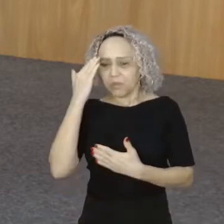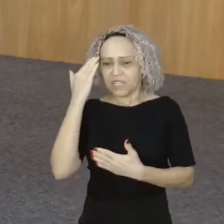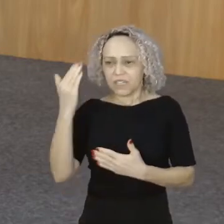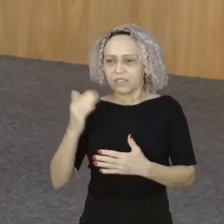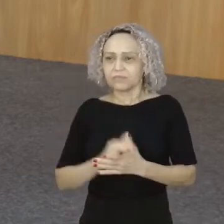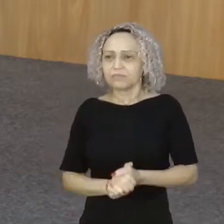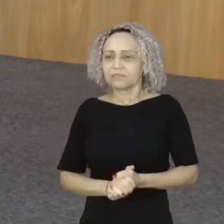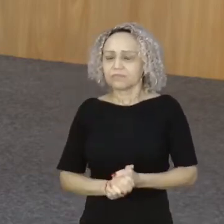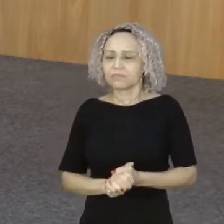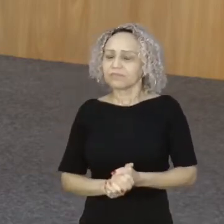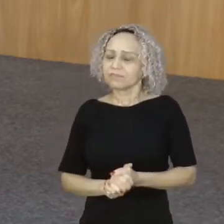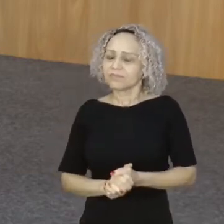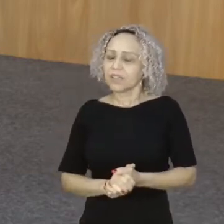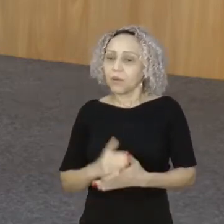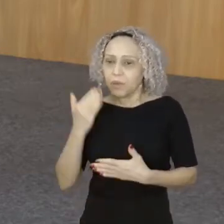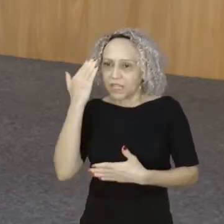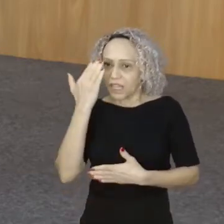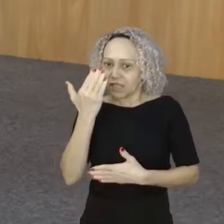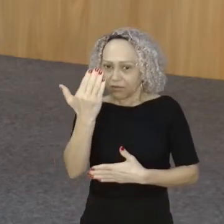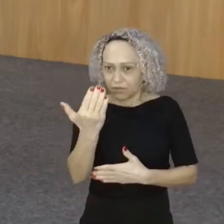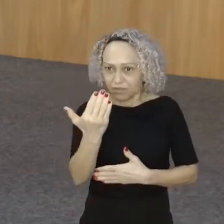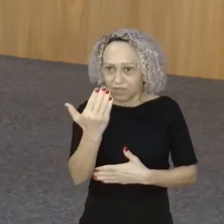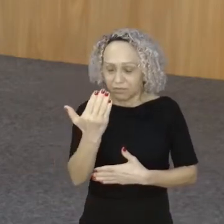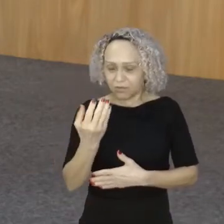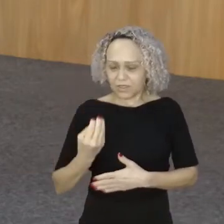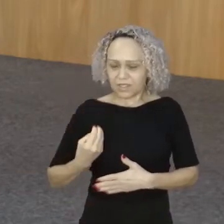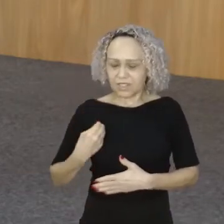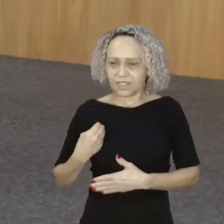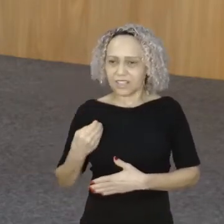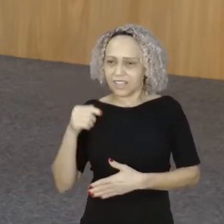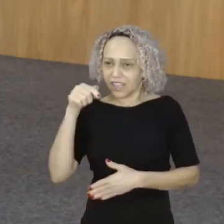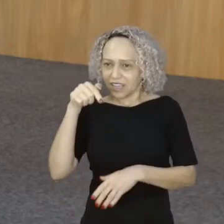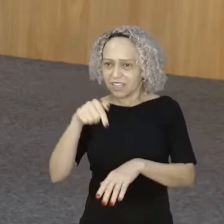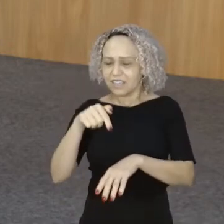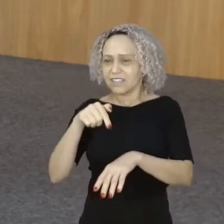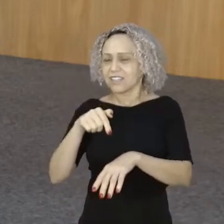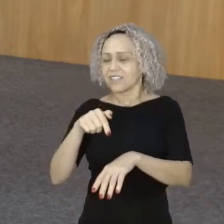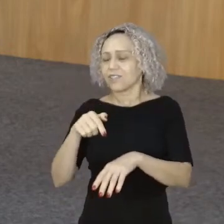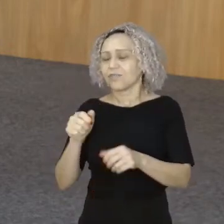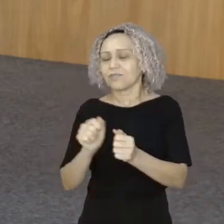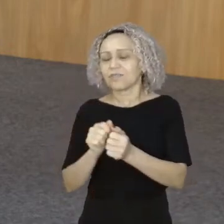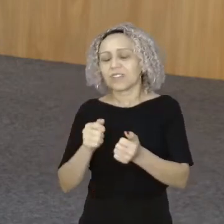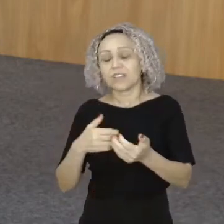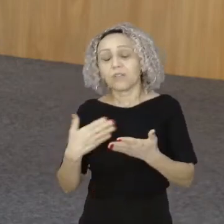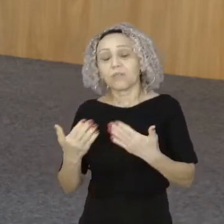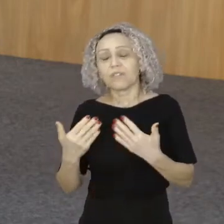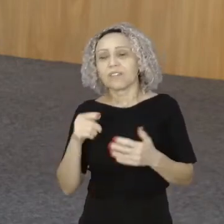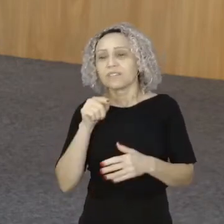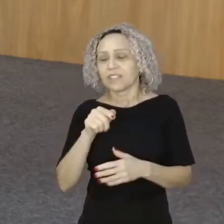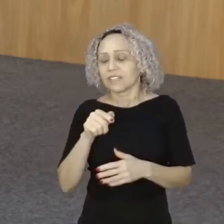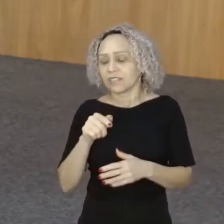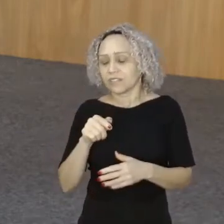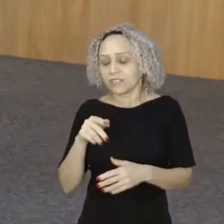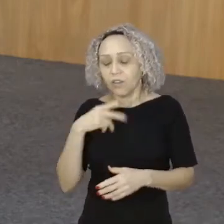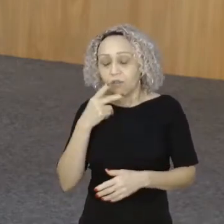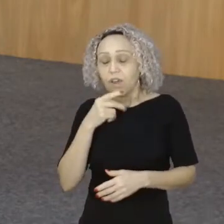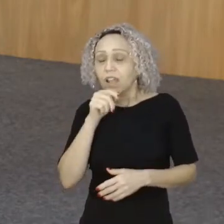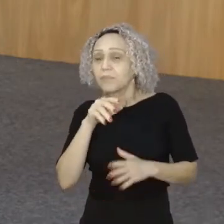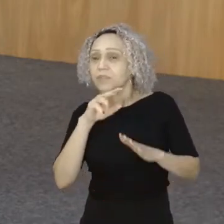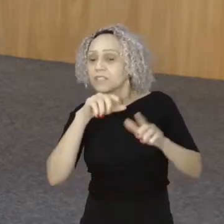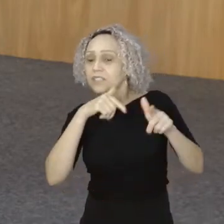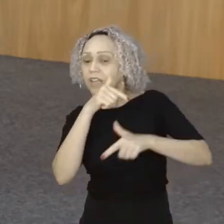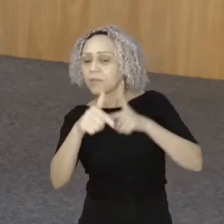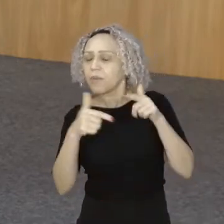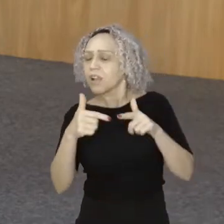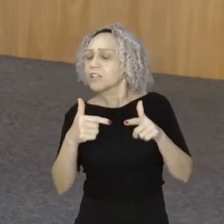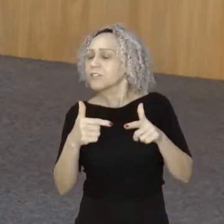Obrigada a você por comparecer aqui com a gente mais uma vez, participar do nosso jornal e para a gente falar dessa iniciativa tão importante, né? Eu queria que você já